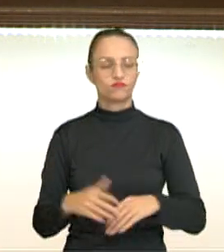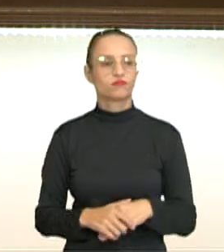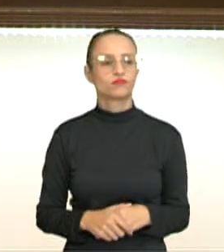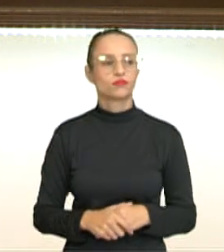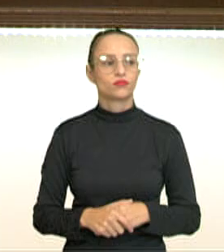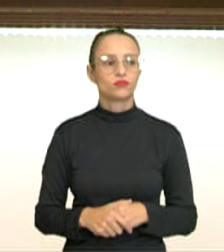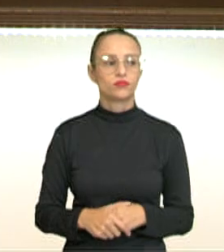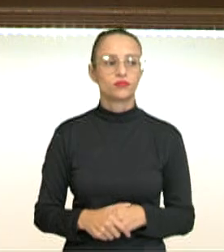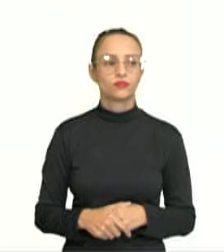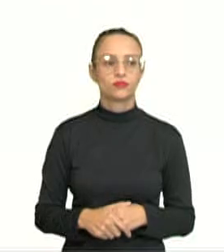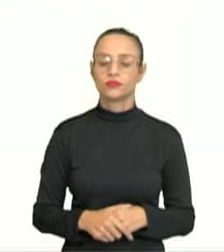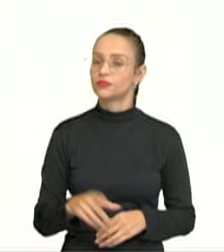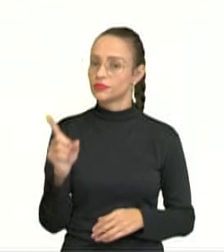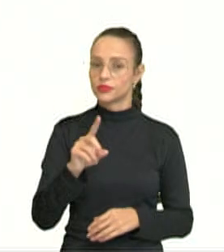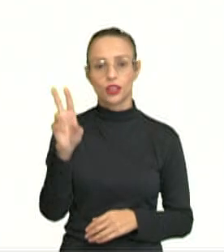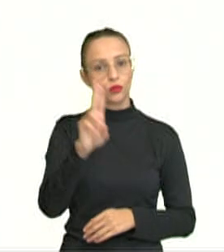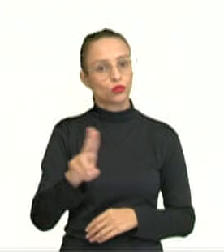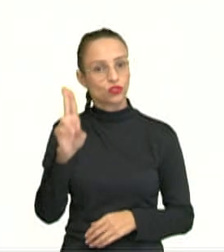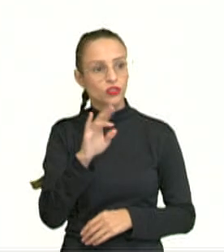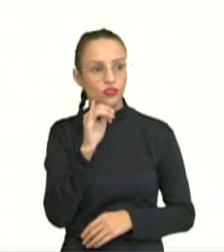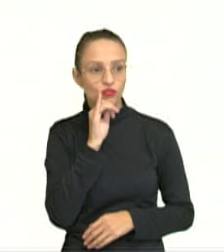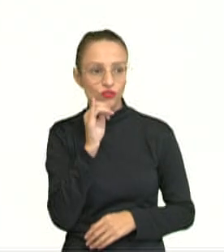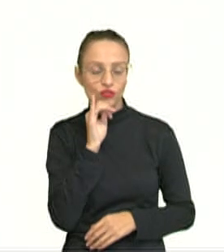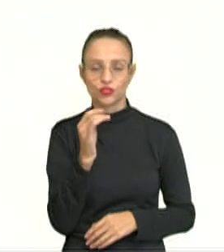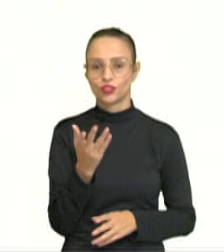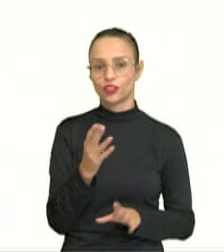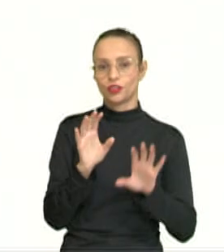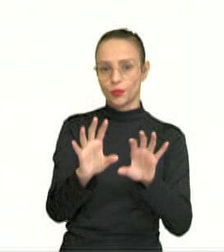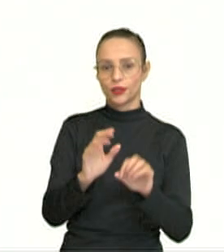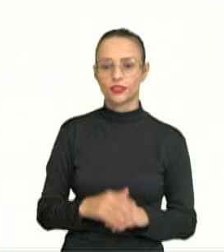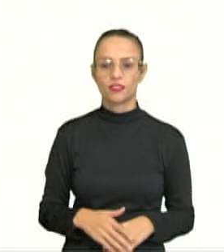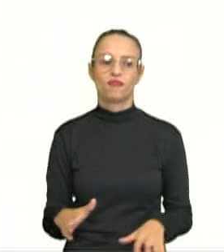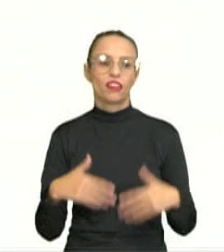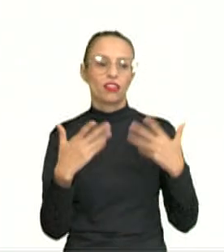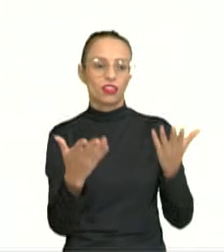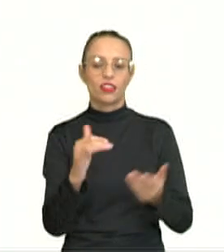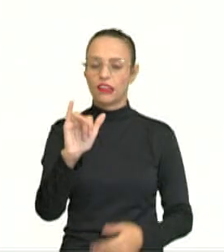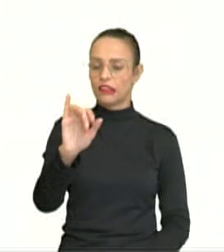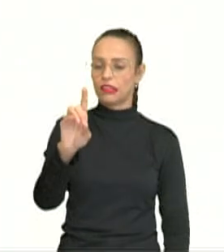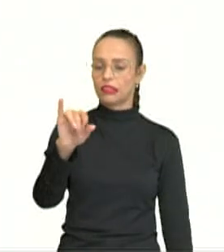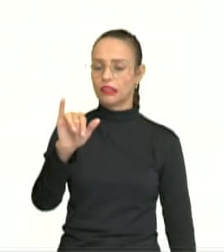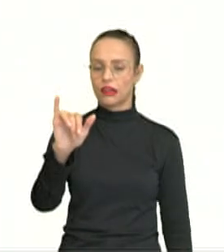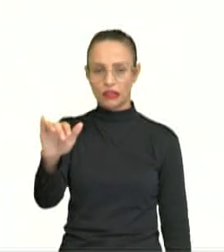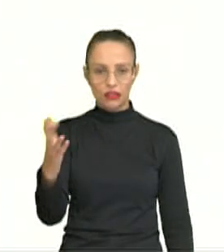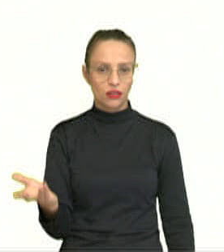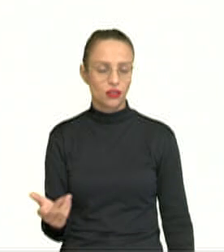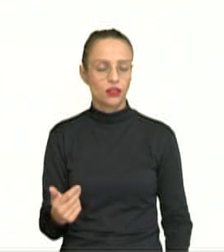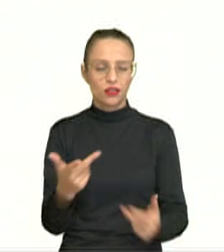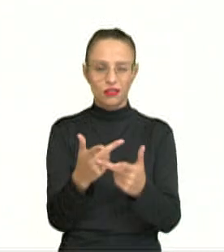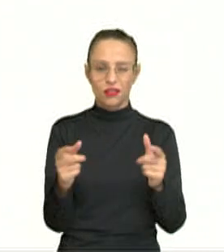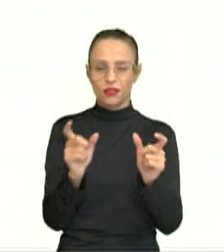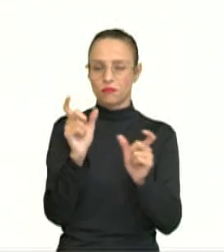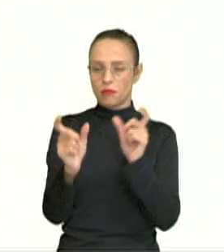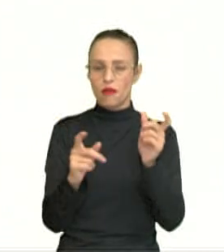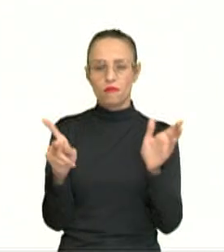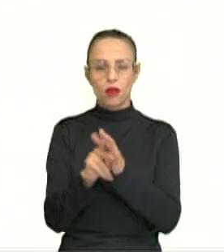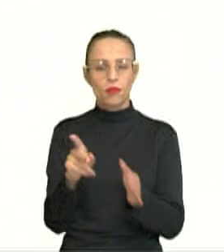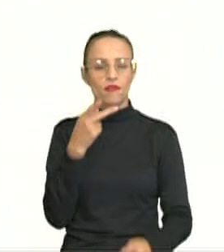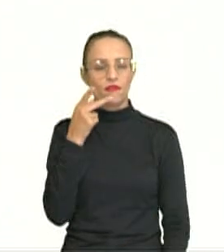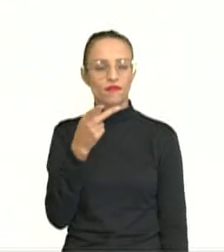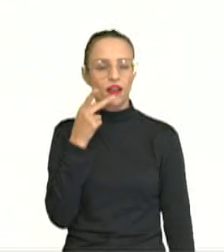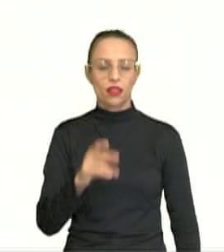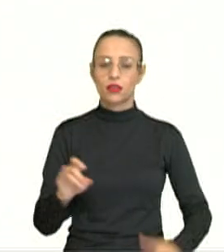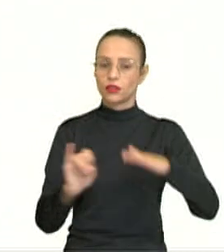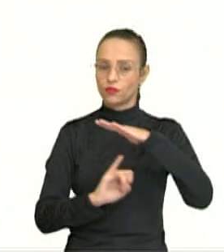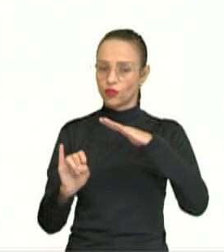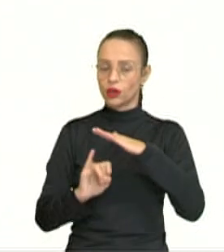né? Não utilizar termos como tipo assim, e daí, termos que são utilizados mais na fala, mais informais,